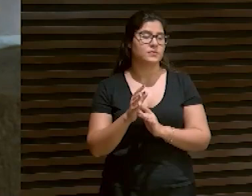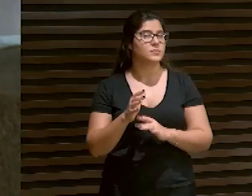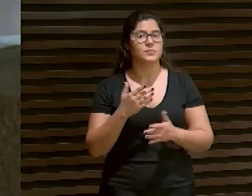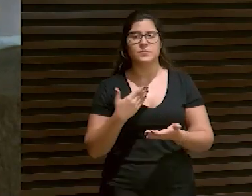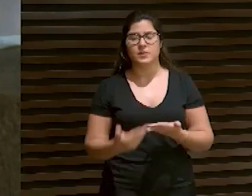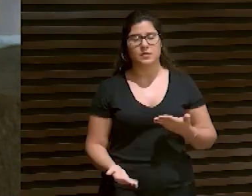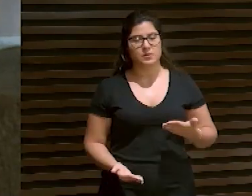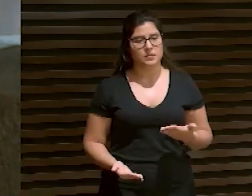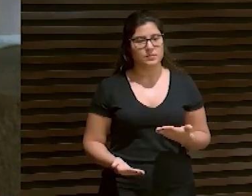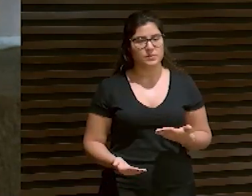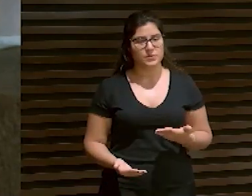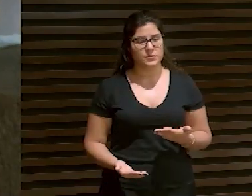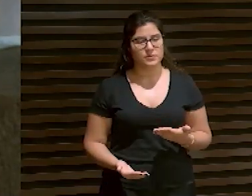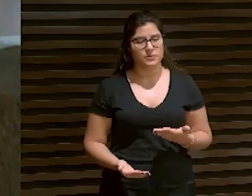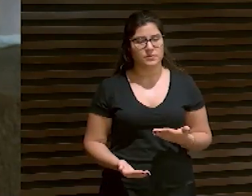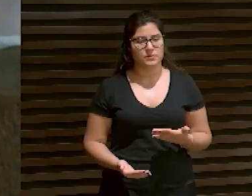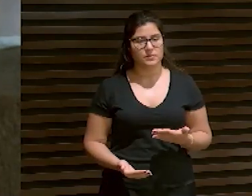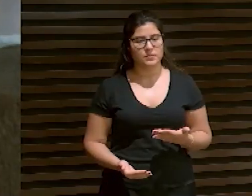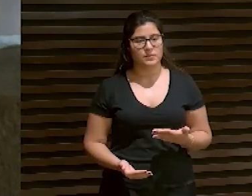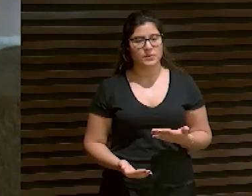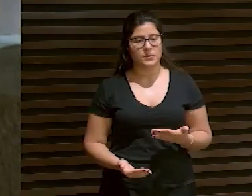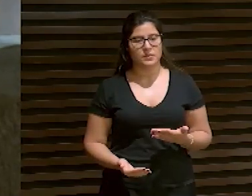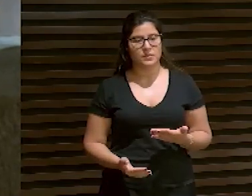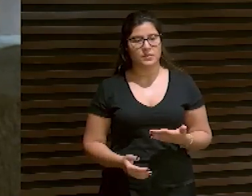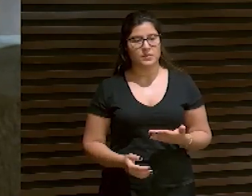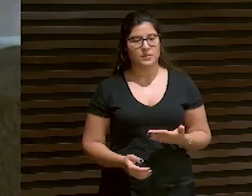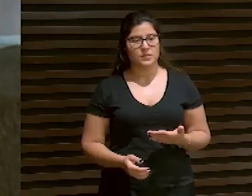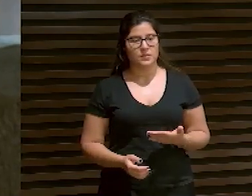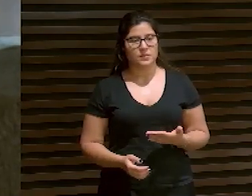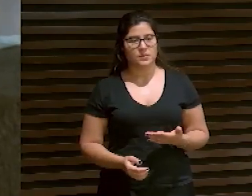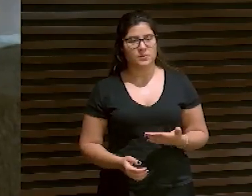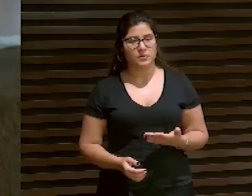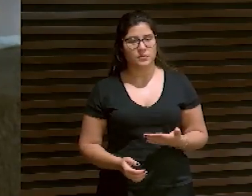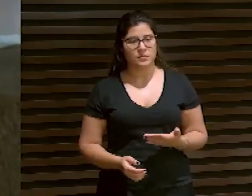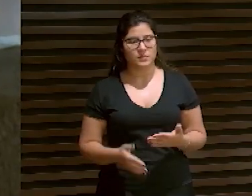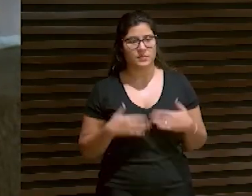percamos o brilho dos olhos,